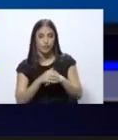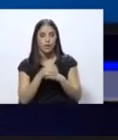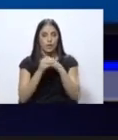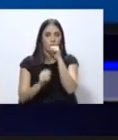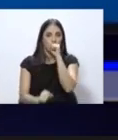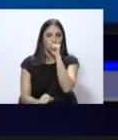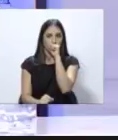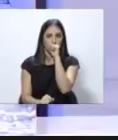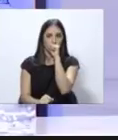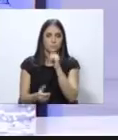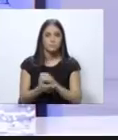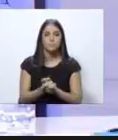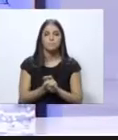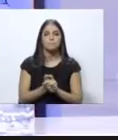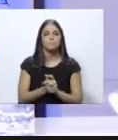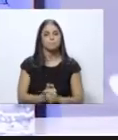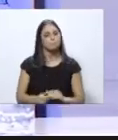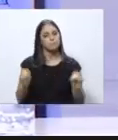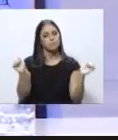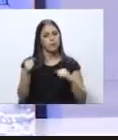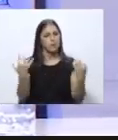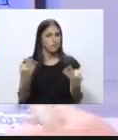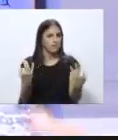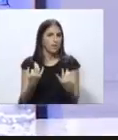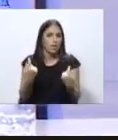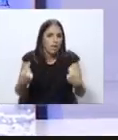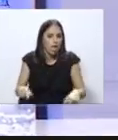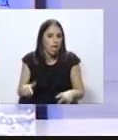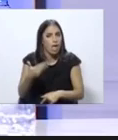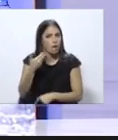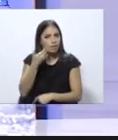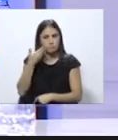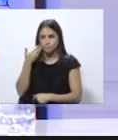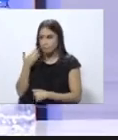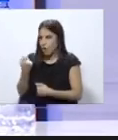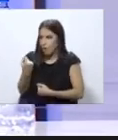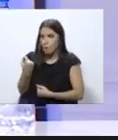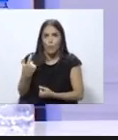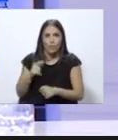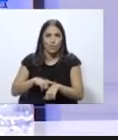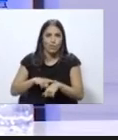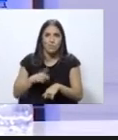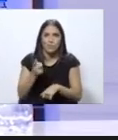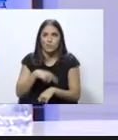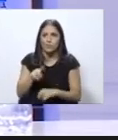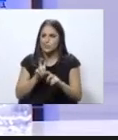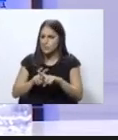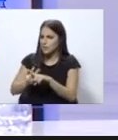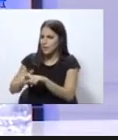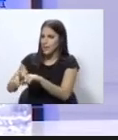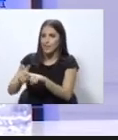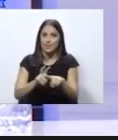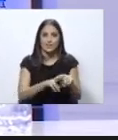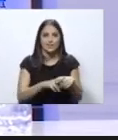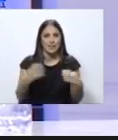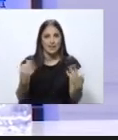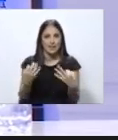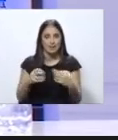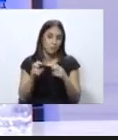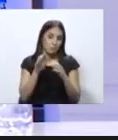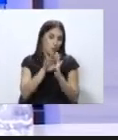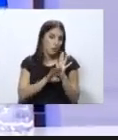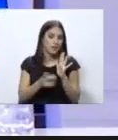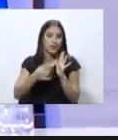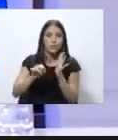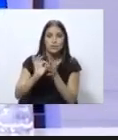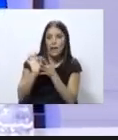pelos vistos a notícia é muito recente. Nós já estávamos aqui sentados para o programa, portanto não sabemos muitos